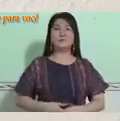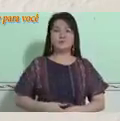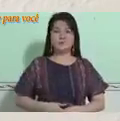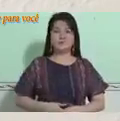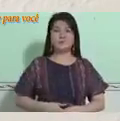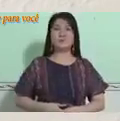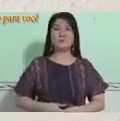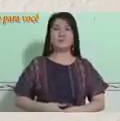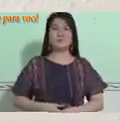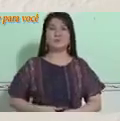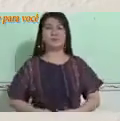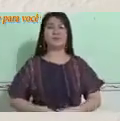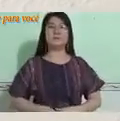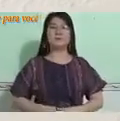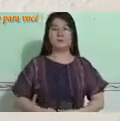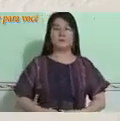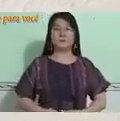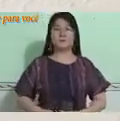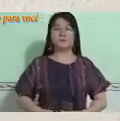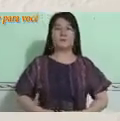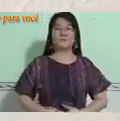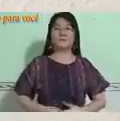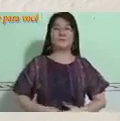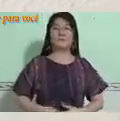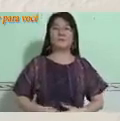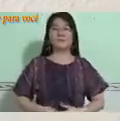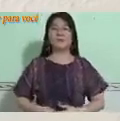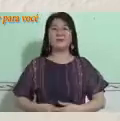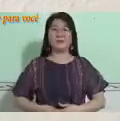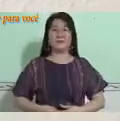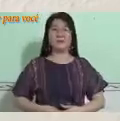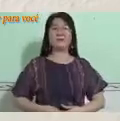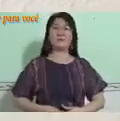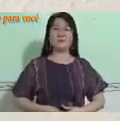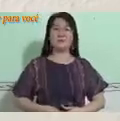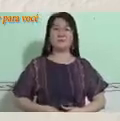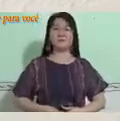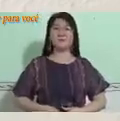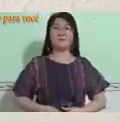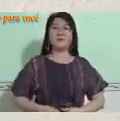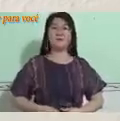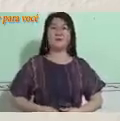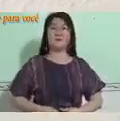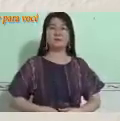de zoa mensagens que deixar escritas, especialmente SEJ, acento agudo,